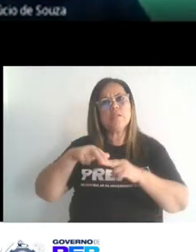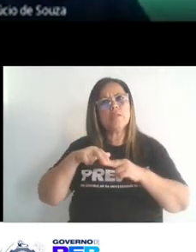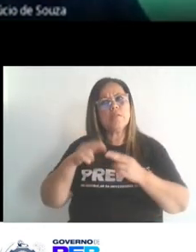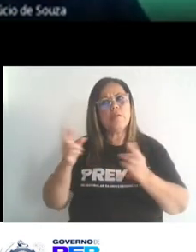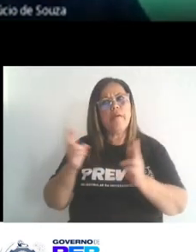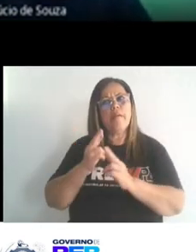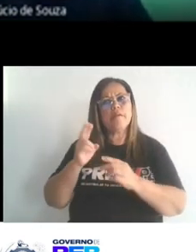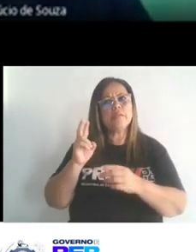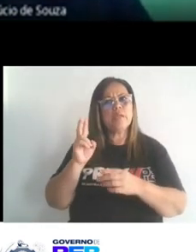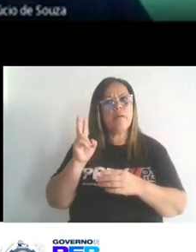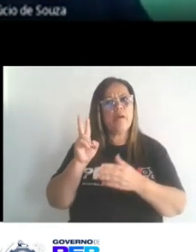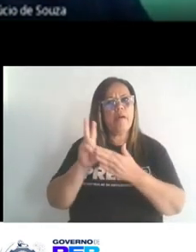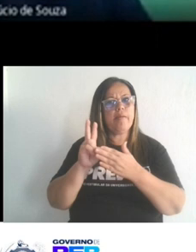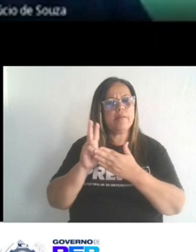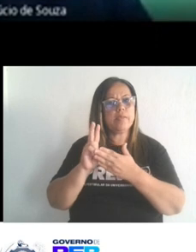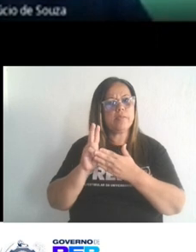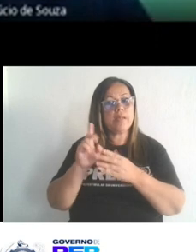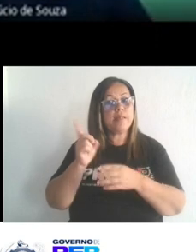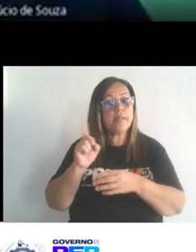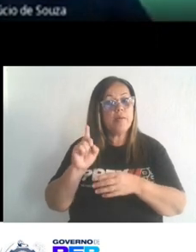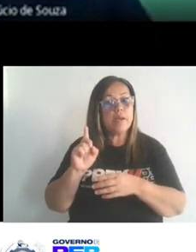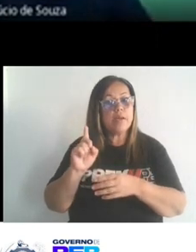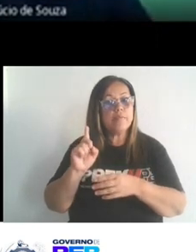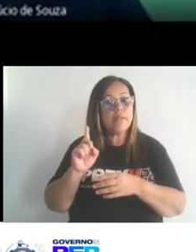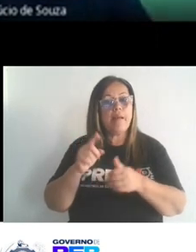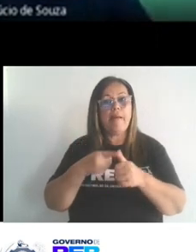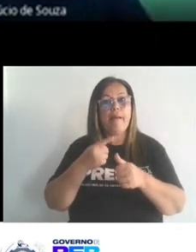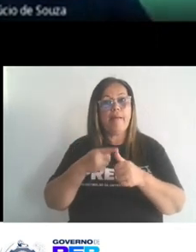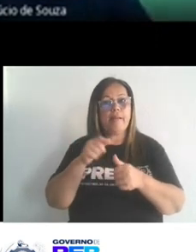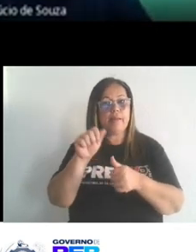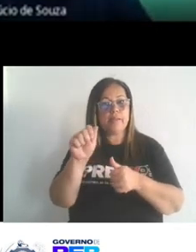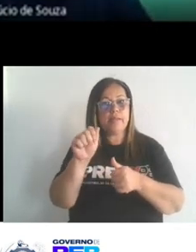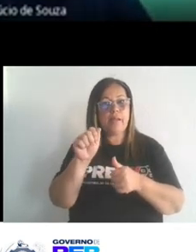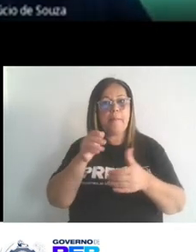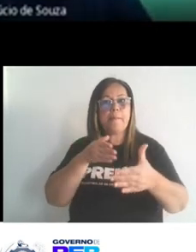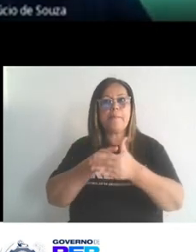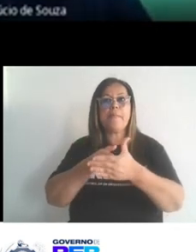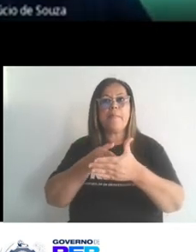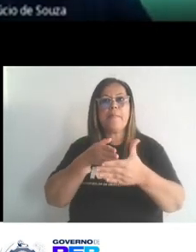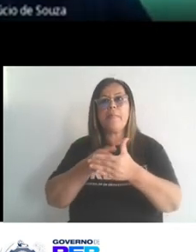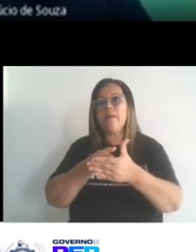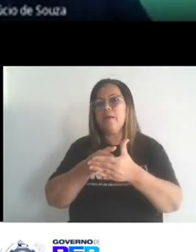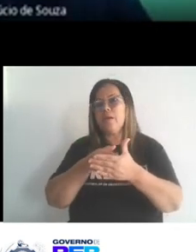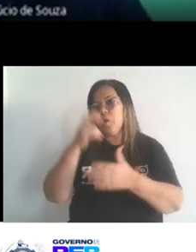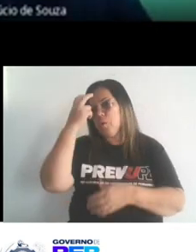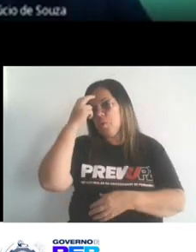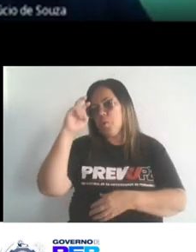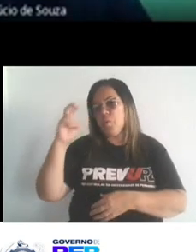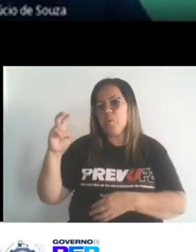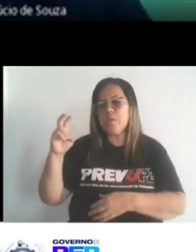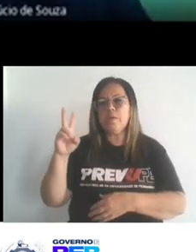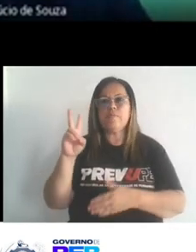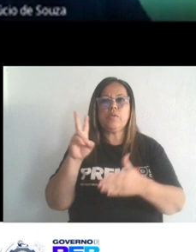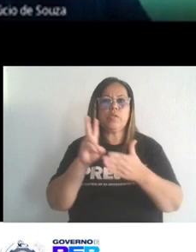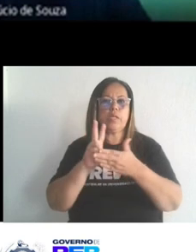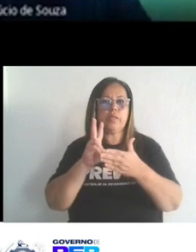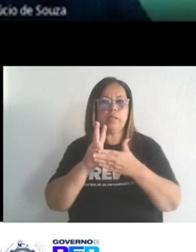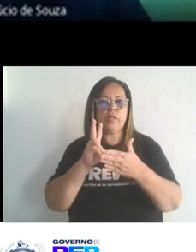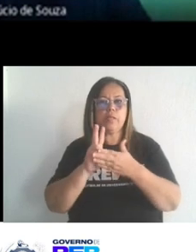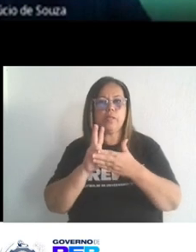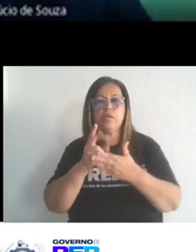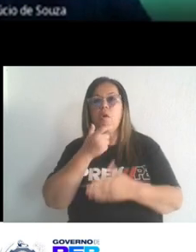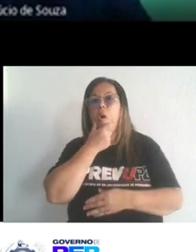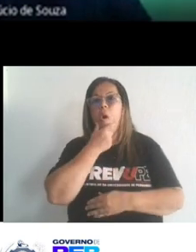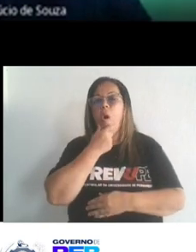apontado a letra traz a barreira cultural os indígenas do sexo masculino